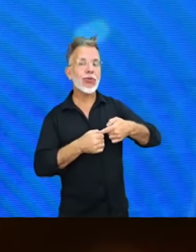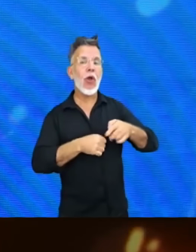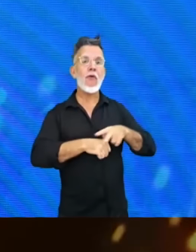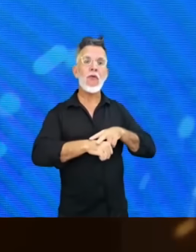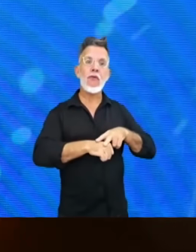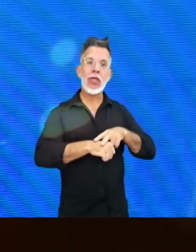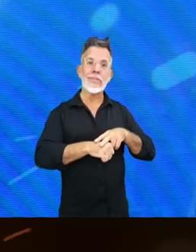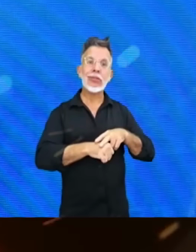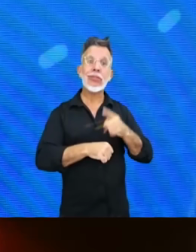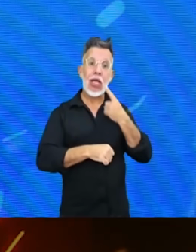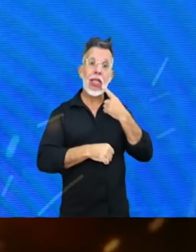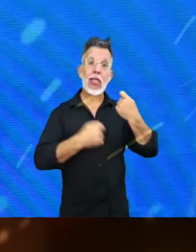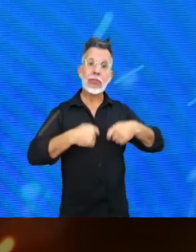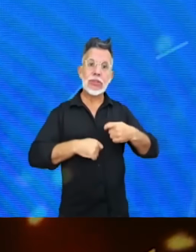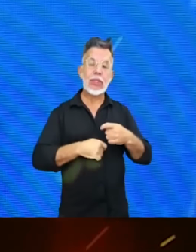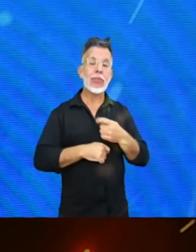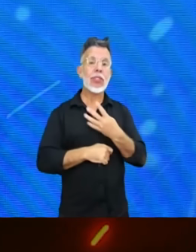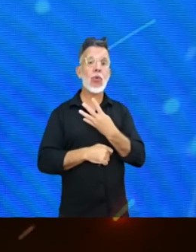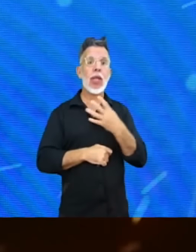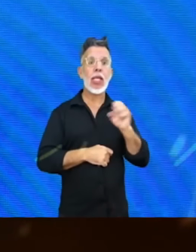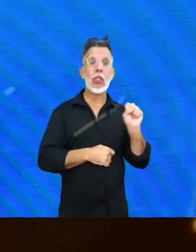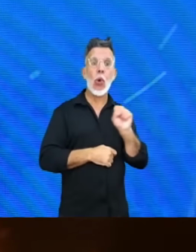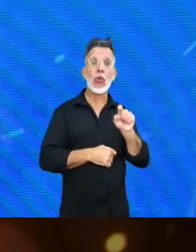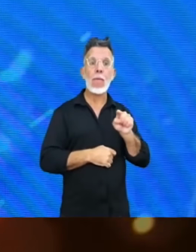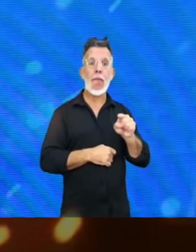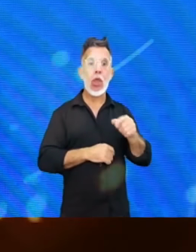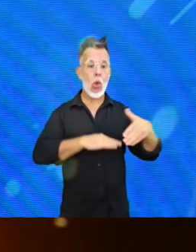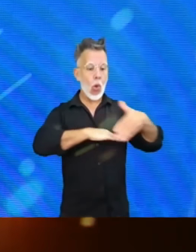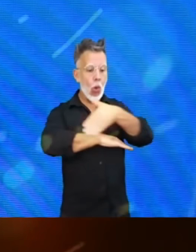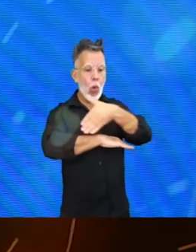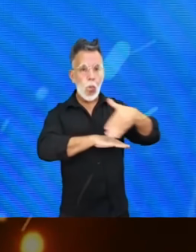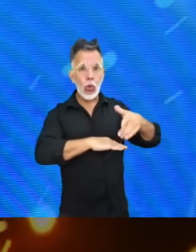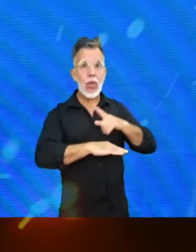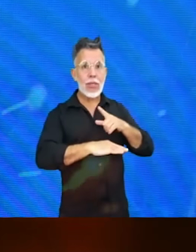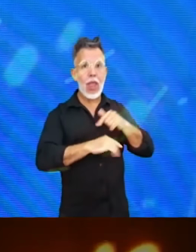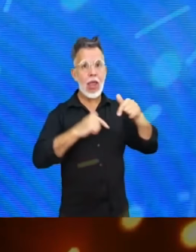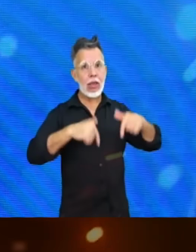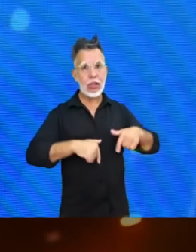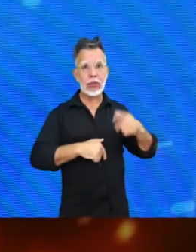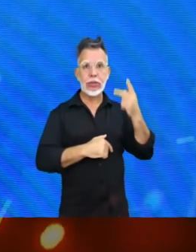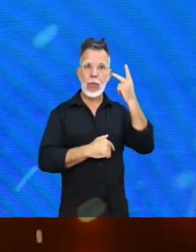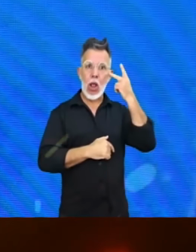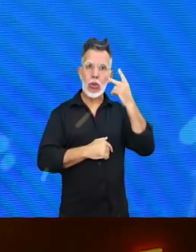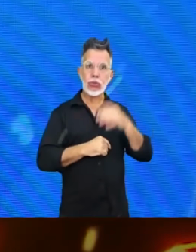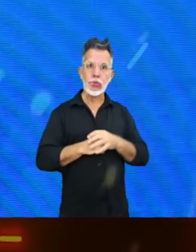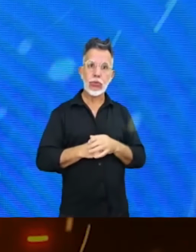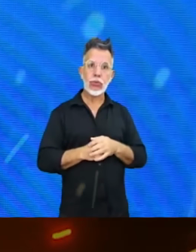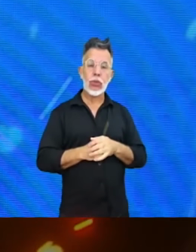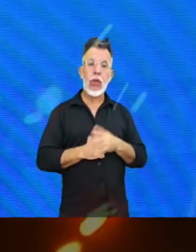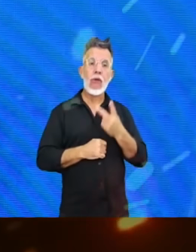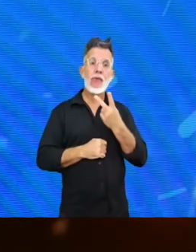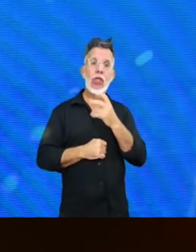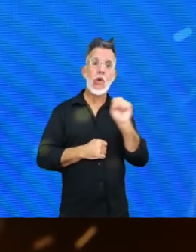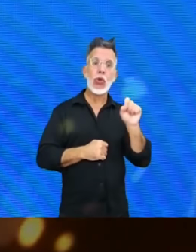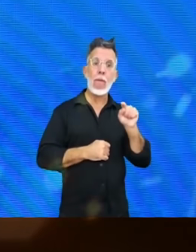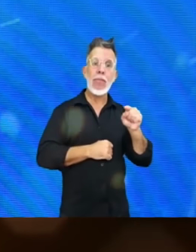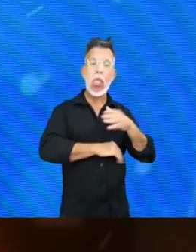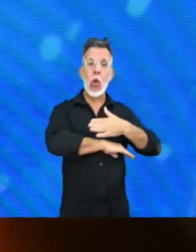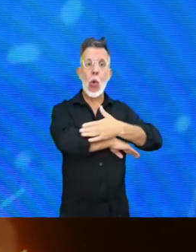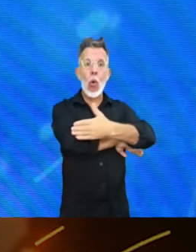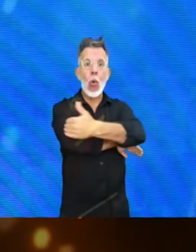48.000 ruas que a gente tem em praças aqui 28.000 quadras a gente precisa de plantar 3 milhões de